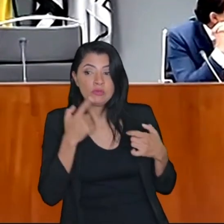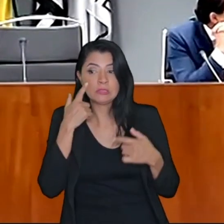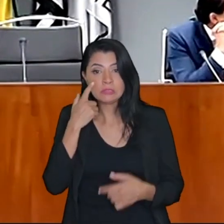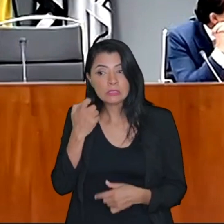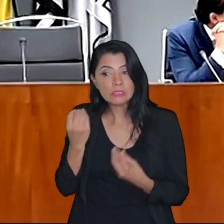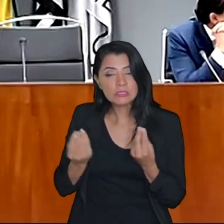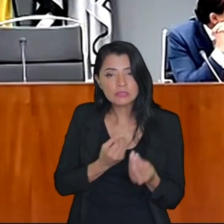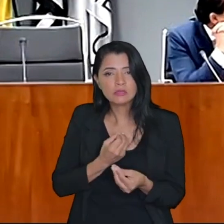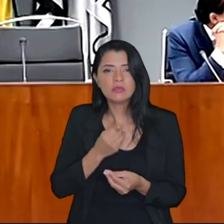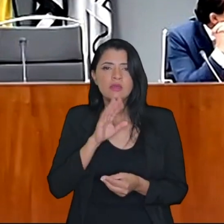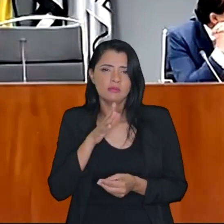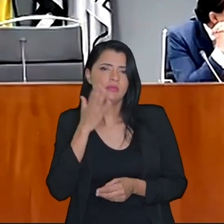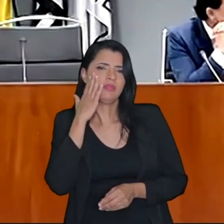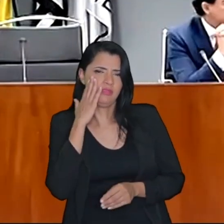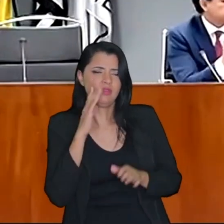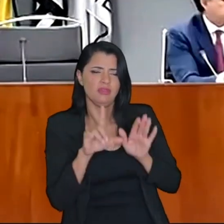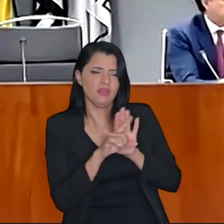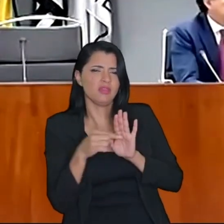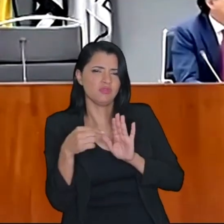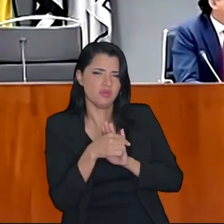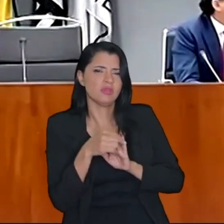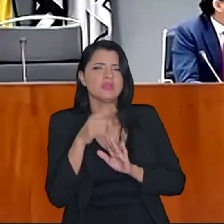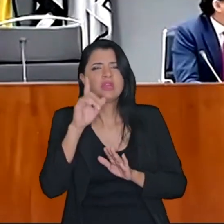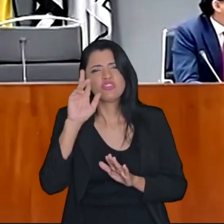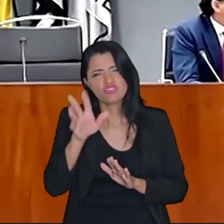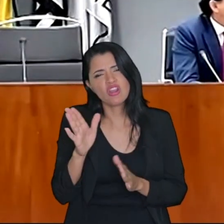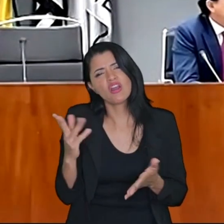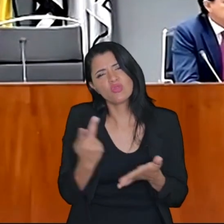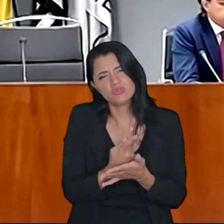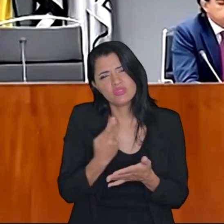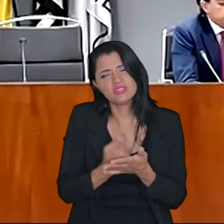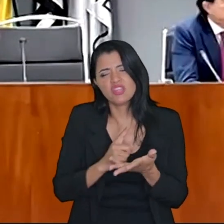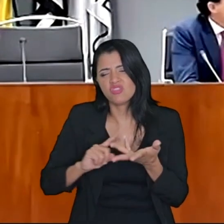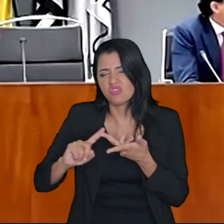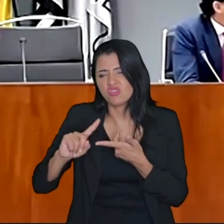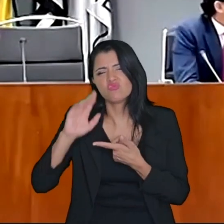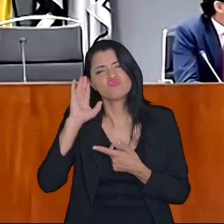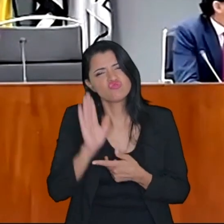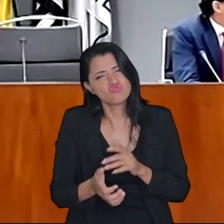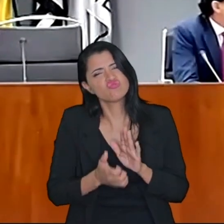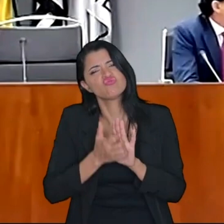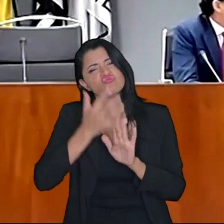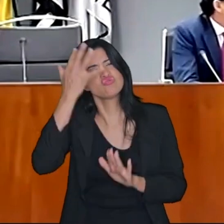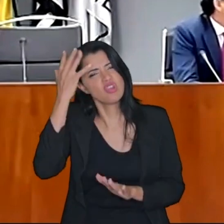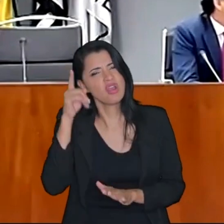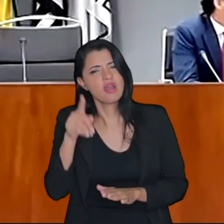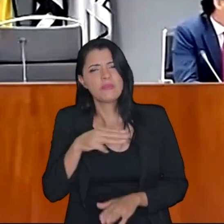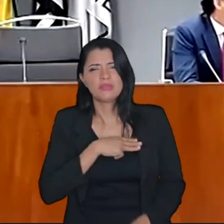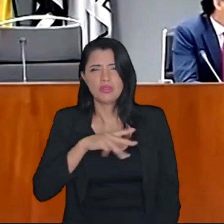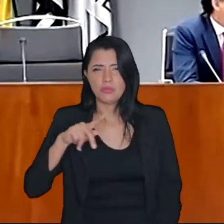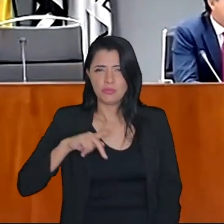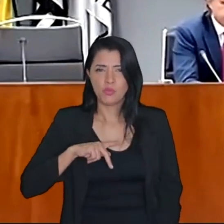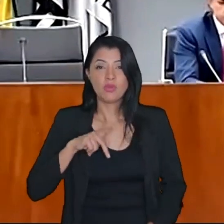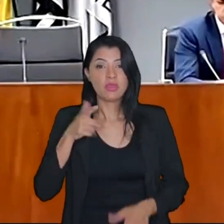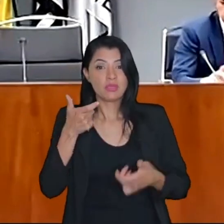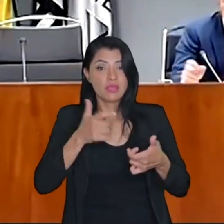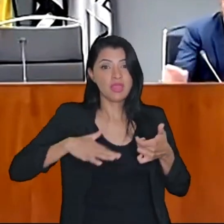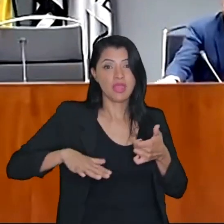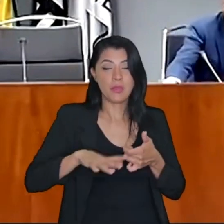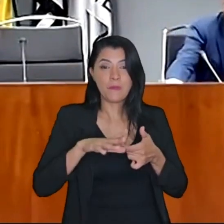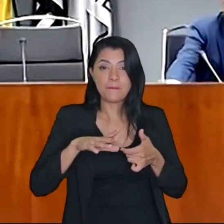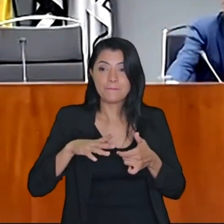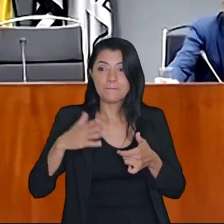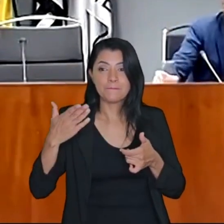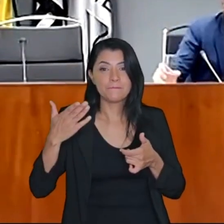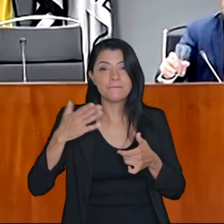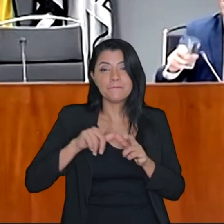razão desse dispositivo, né? Isso aconteceu muitas vezes. Por exemplo, o Ministério Público, que dispõe de um acervo probatório muito maior do que a